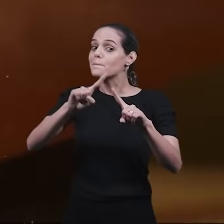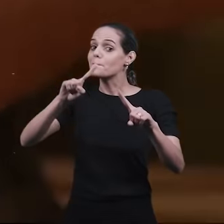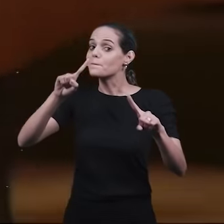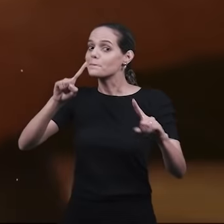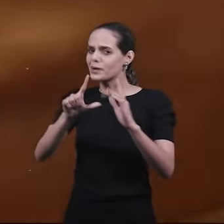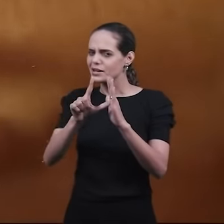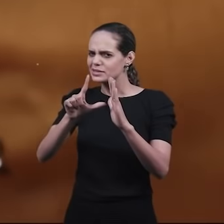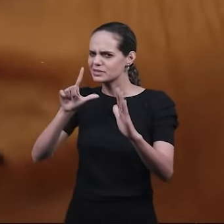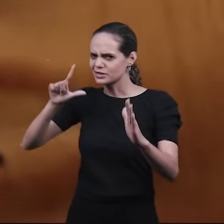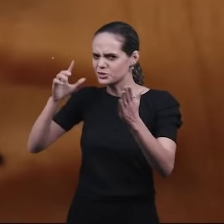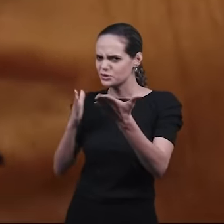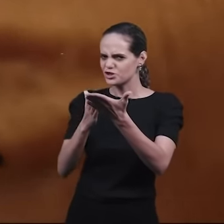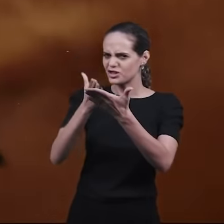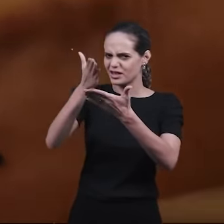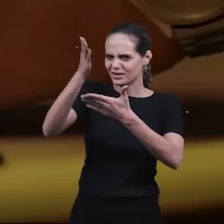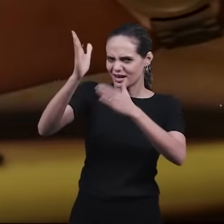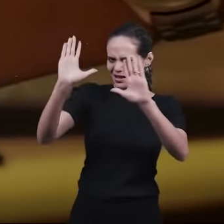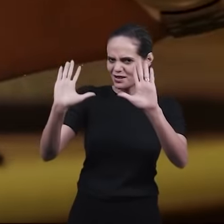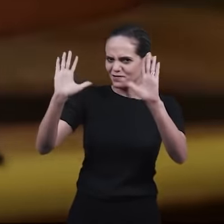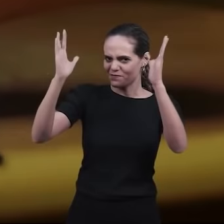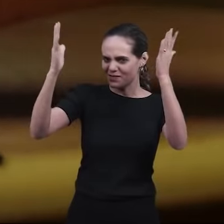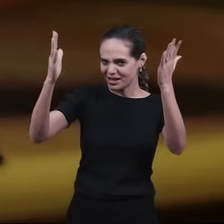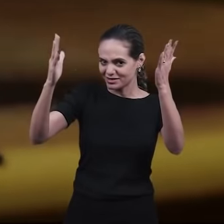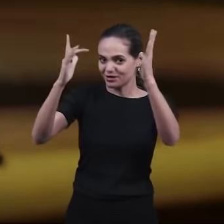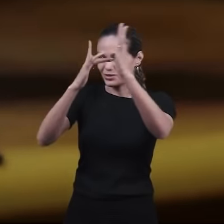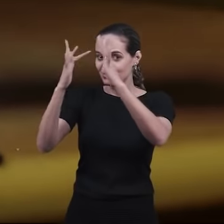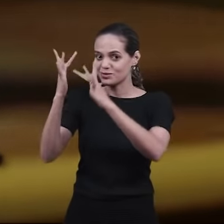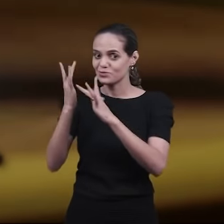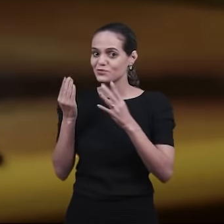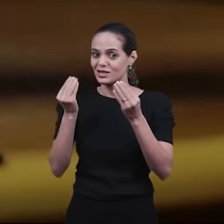Deus. Antes darei-vos novos